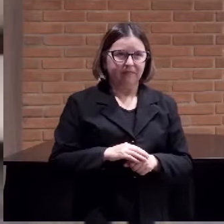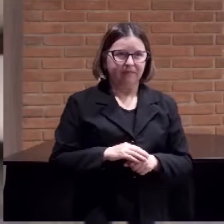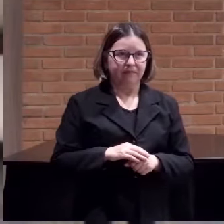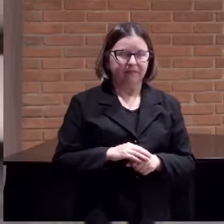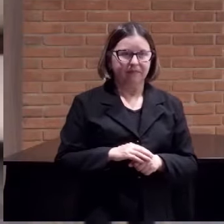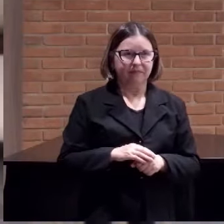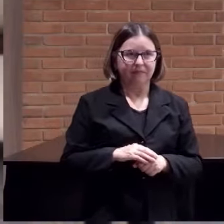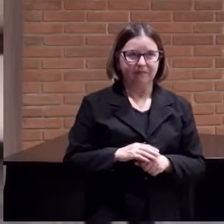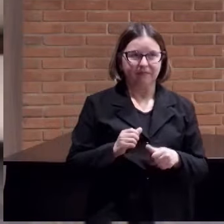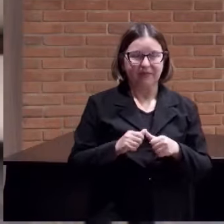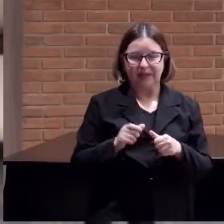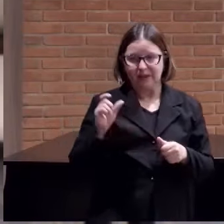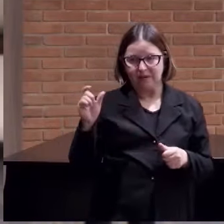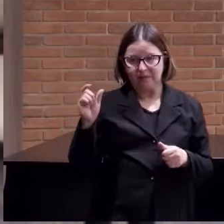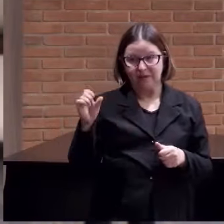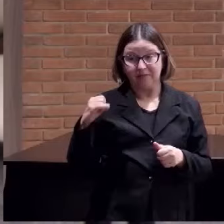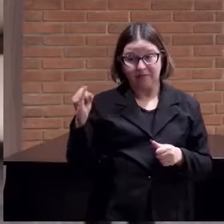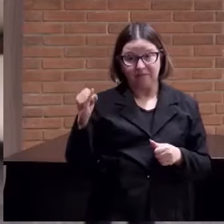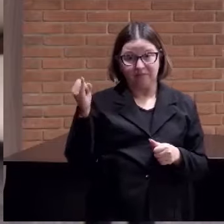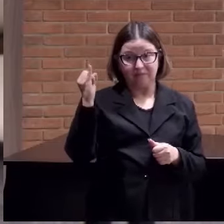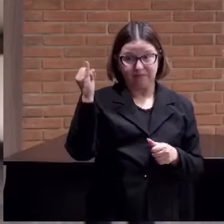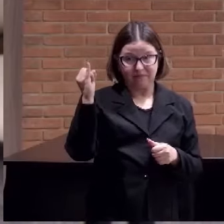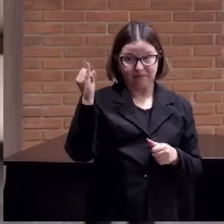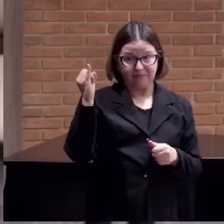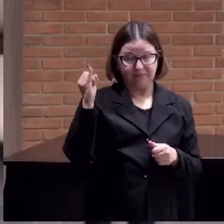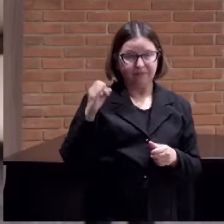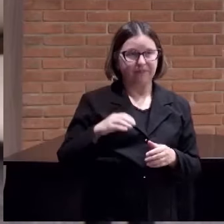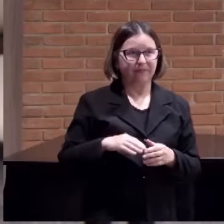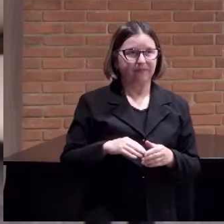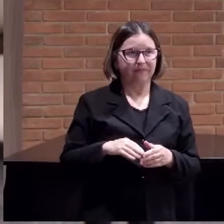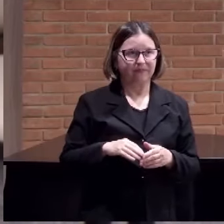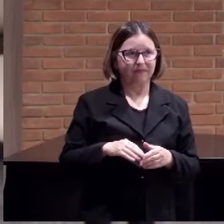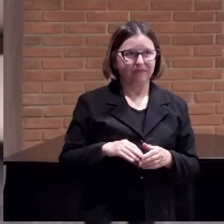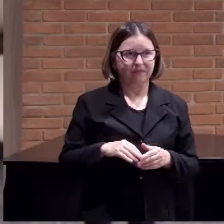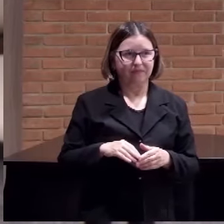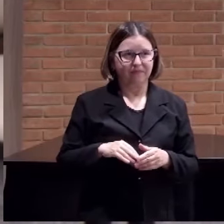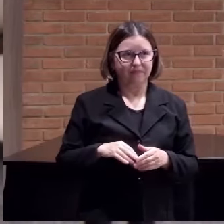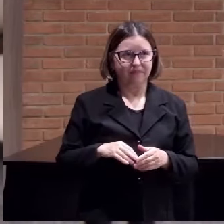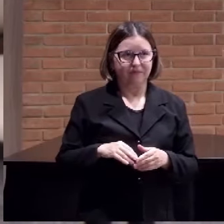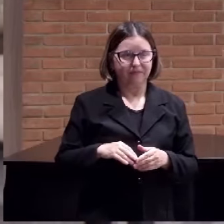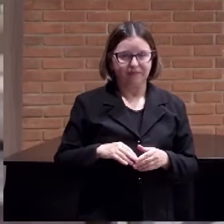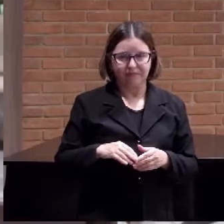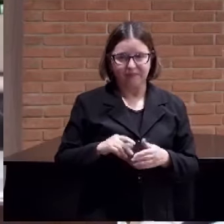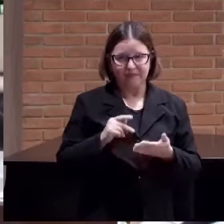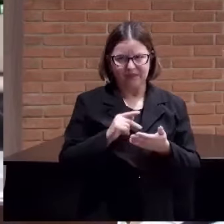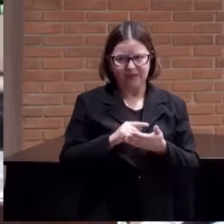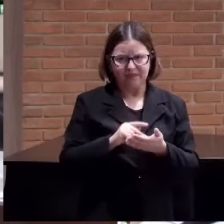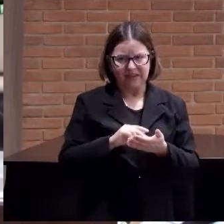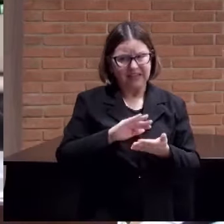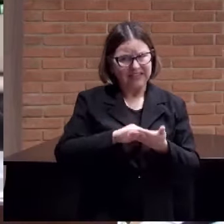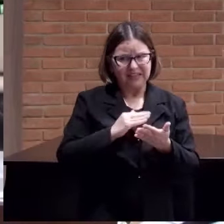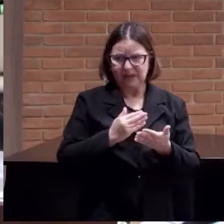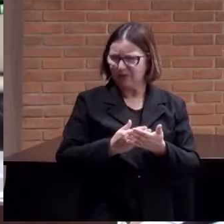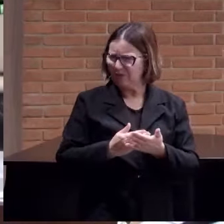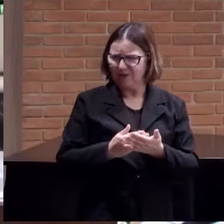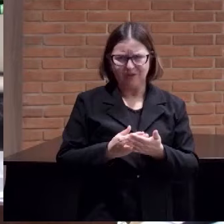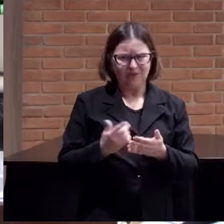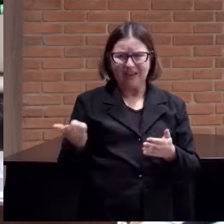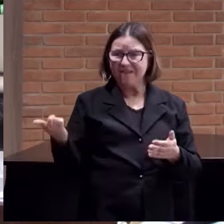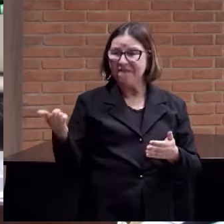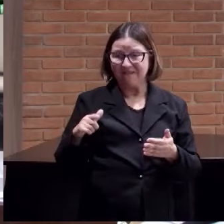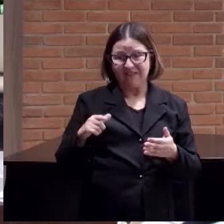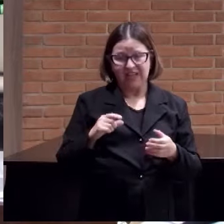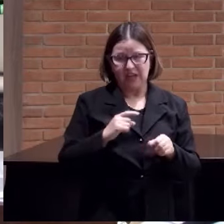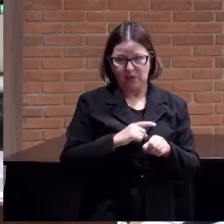Essa palavrinha aqui é muito importante. Na verdade, ela não deveria ser traduzida vem a hora, porque